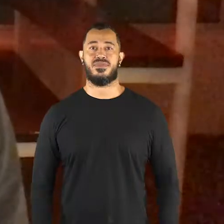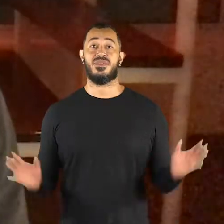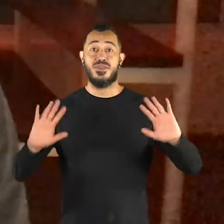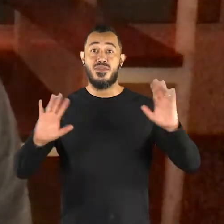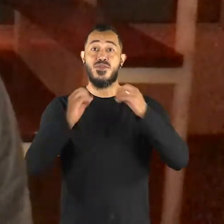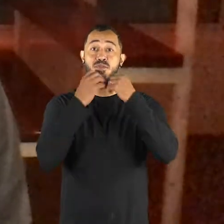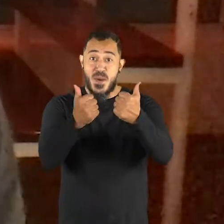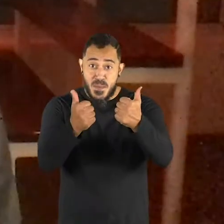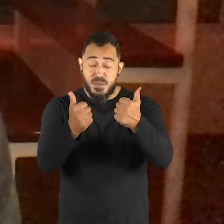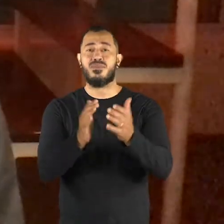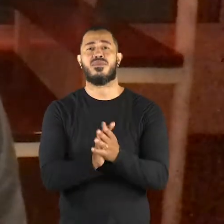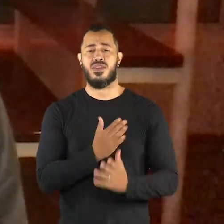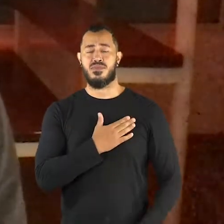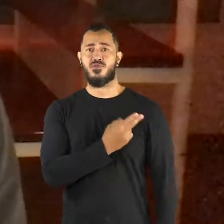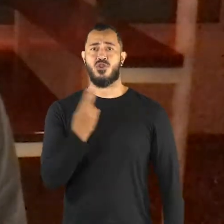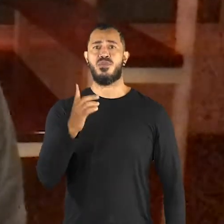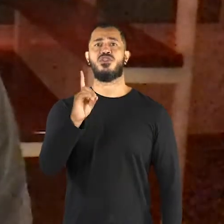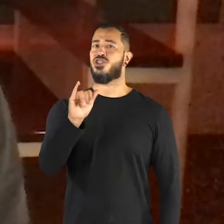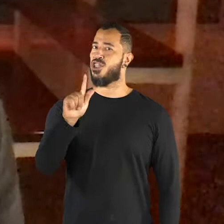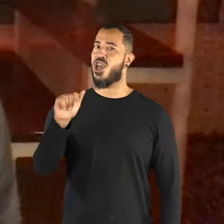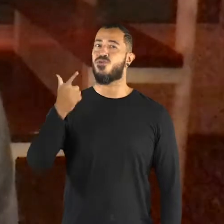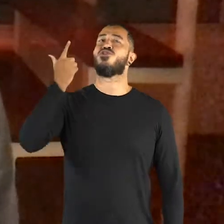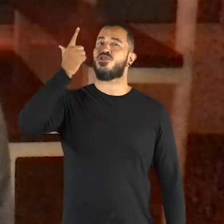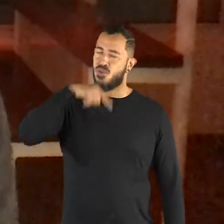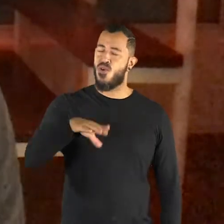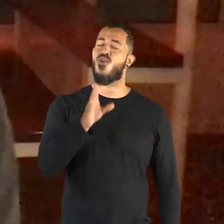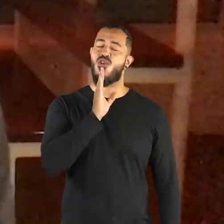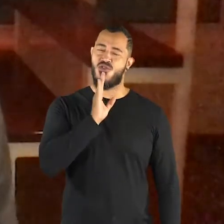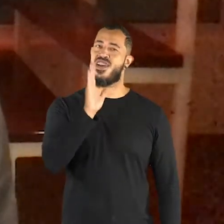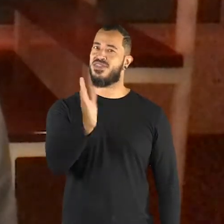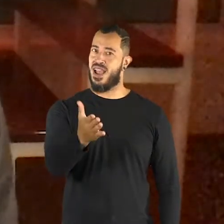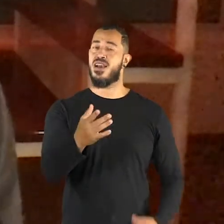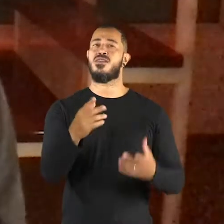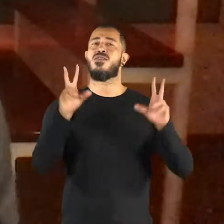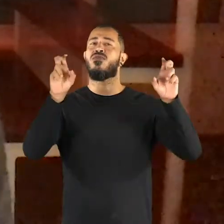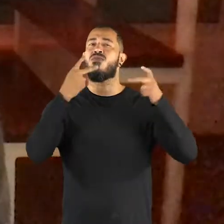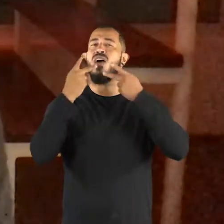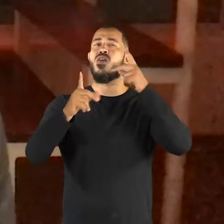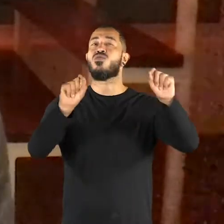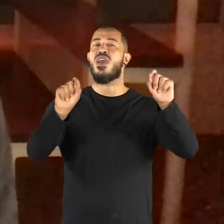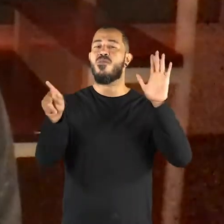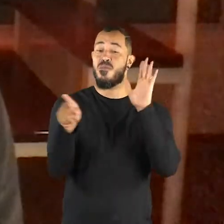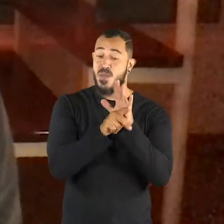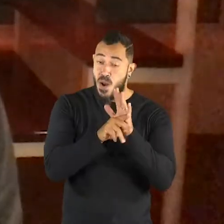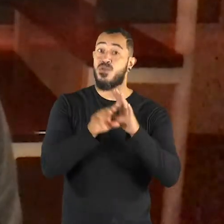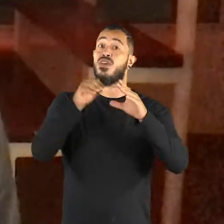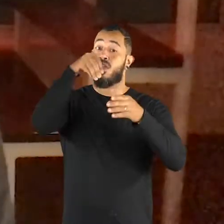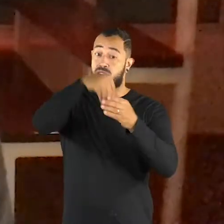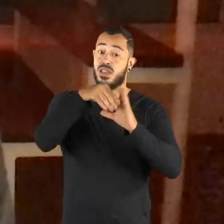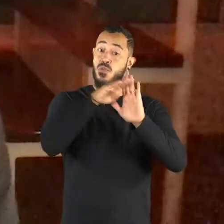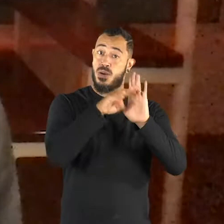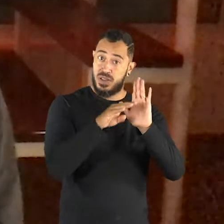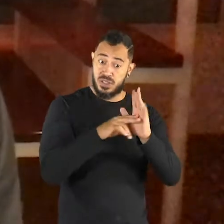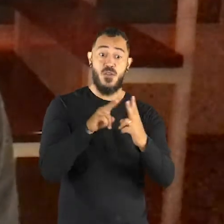E aí pessoal, tranquilo? Diego Locatelli de novo aqui. Estamos falando sobre a produção de videoclipes dentro da programação virtual do Museu